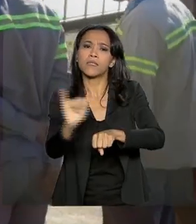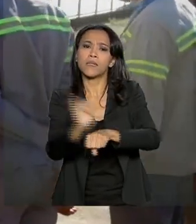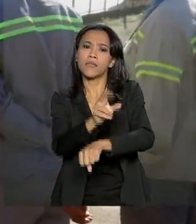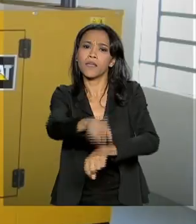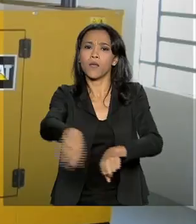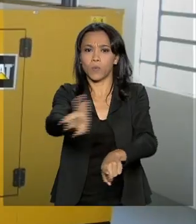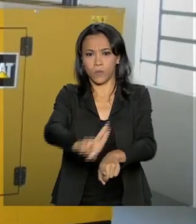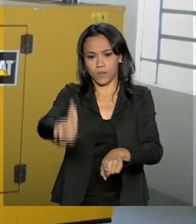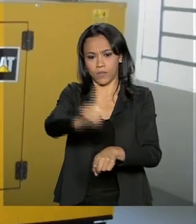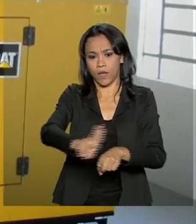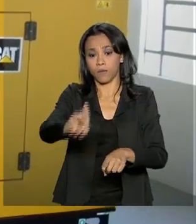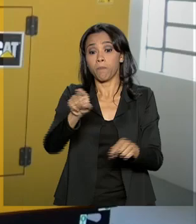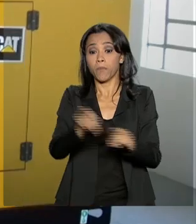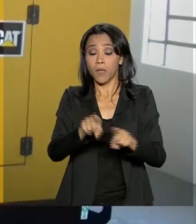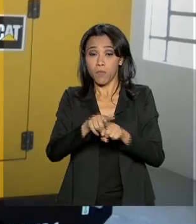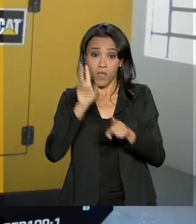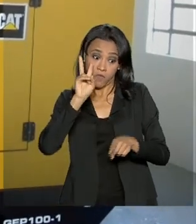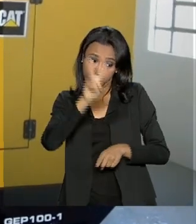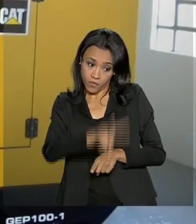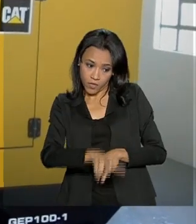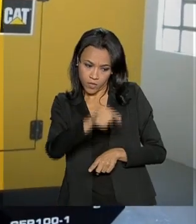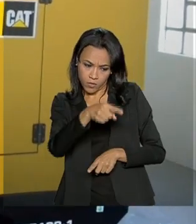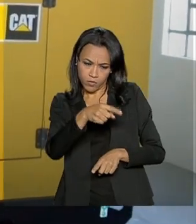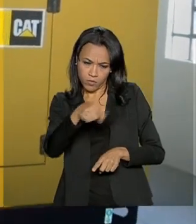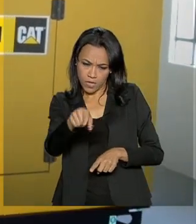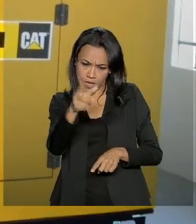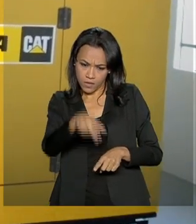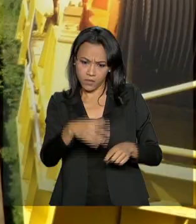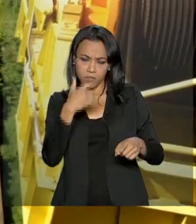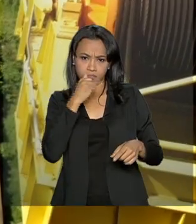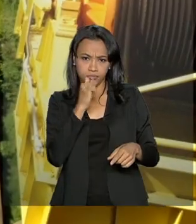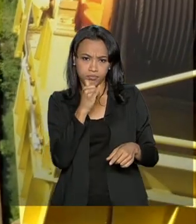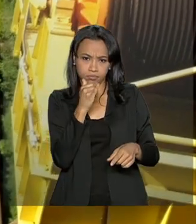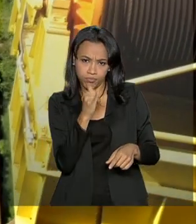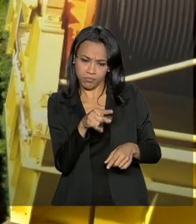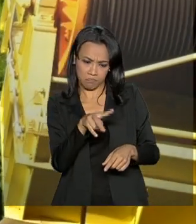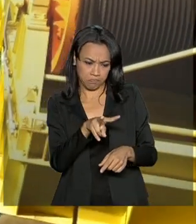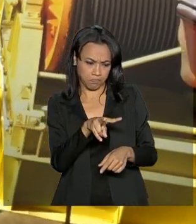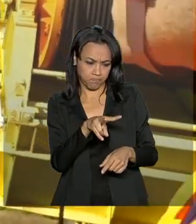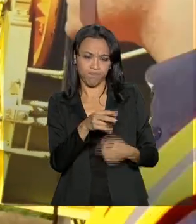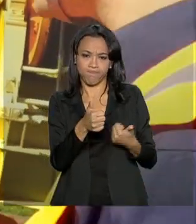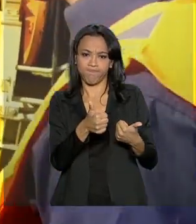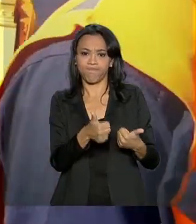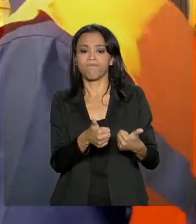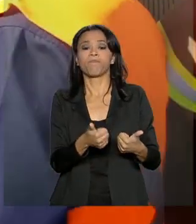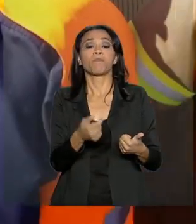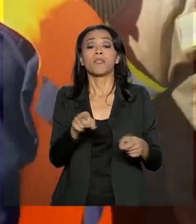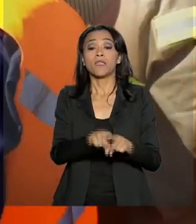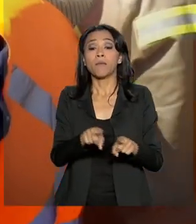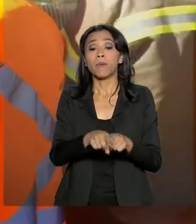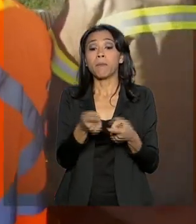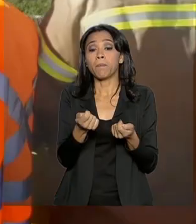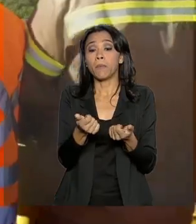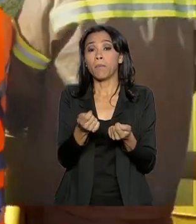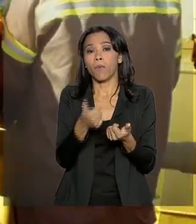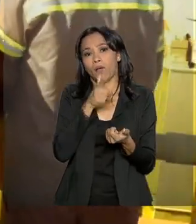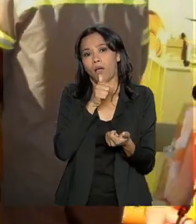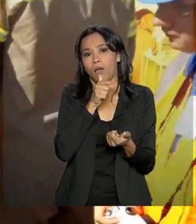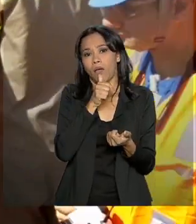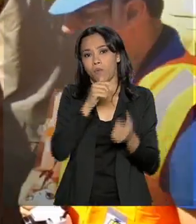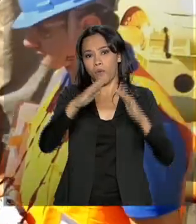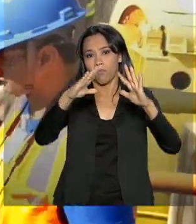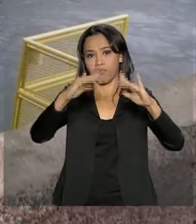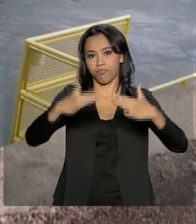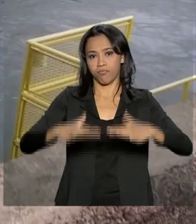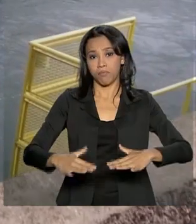na barragem. Também checaram os equipamentos, como esse gerador. Nesta época do ano, há menos água por aqui, mas no caso